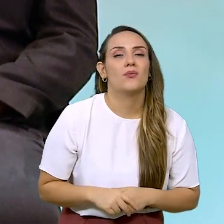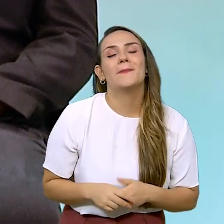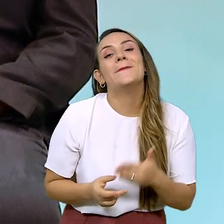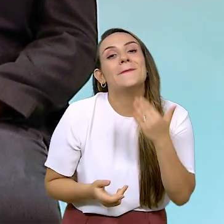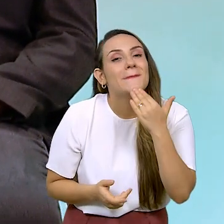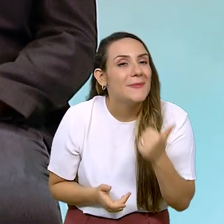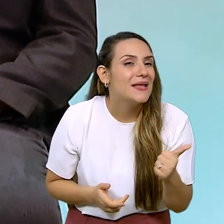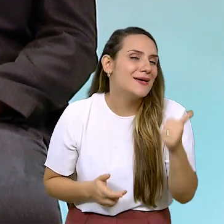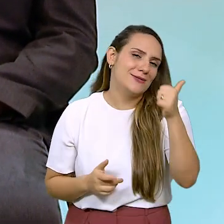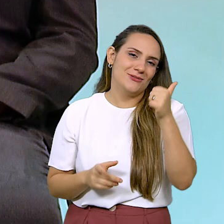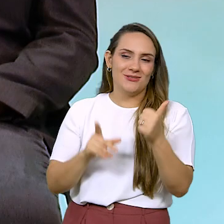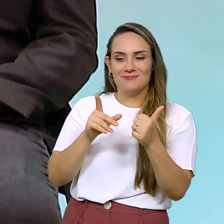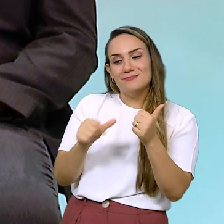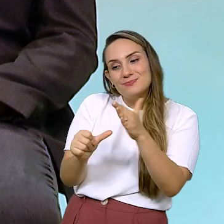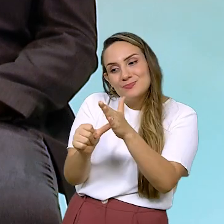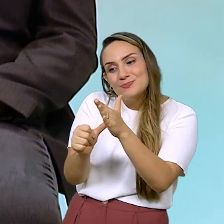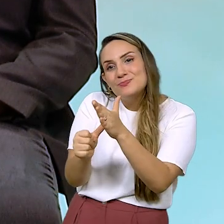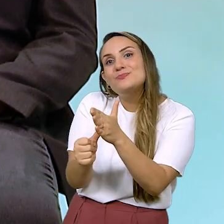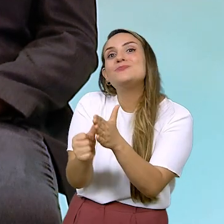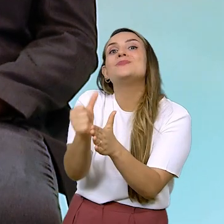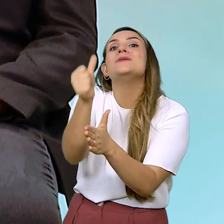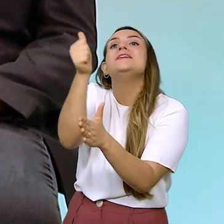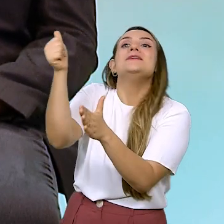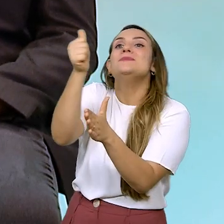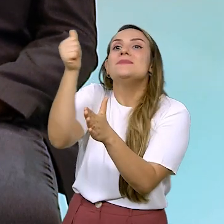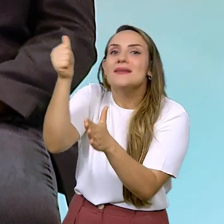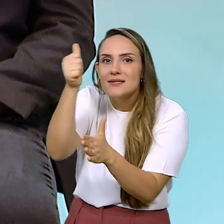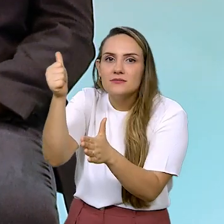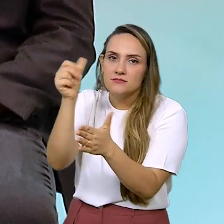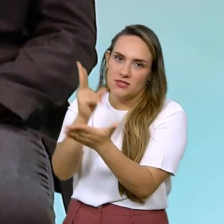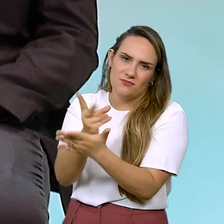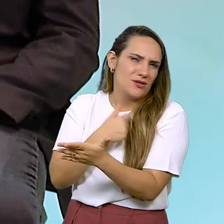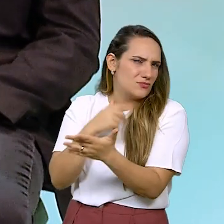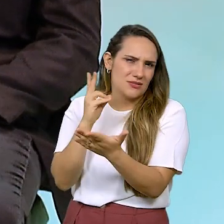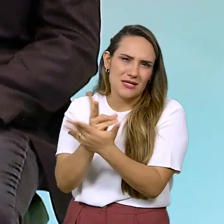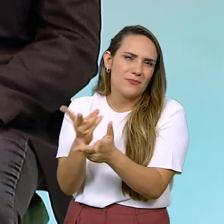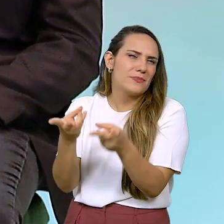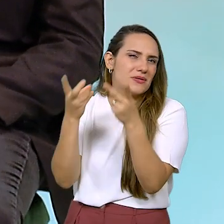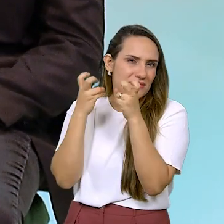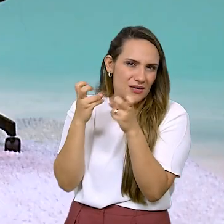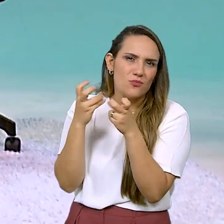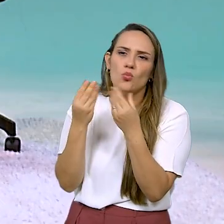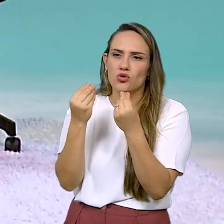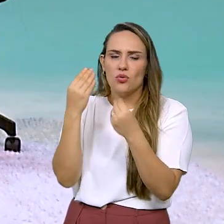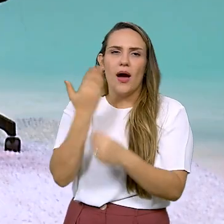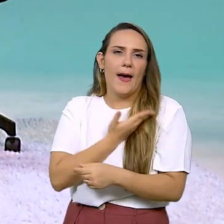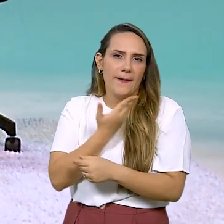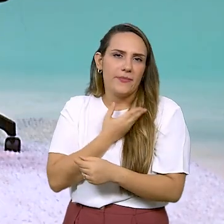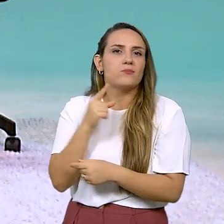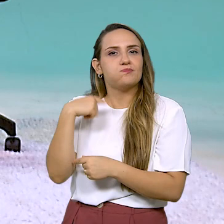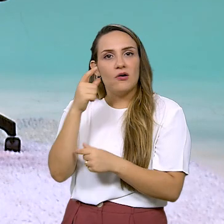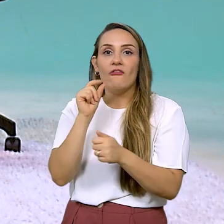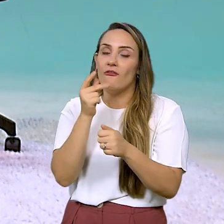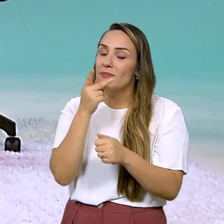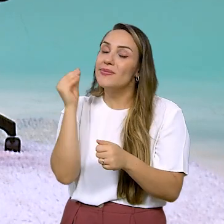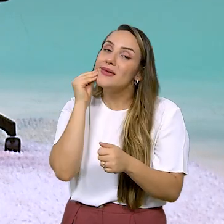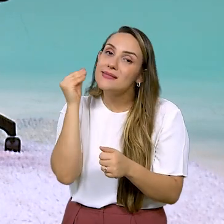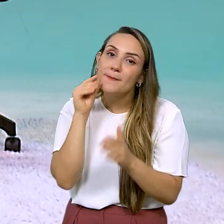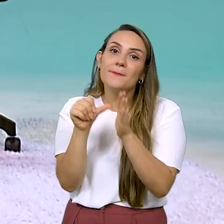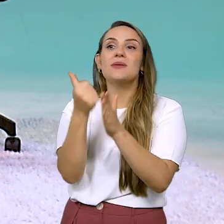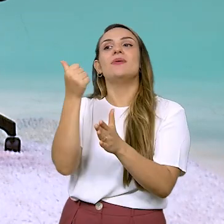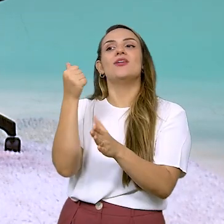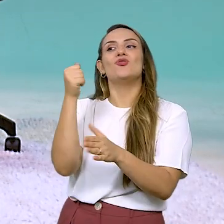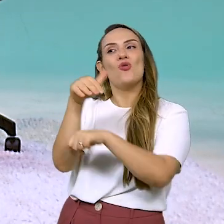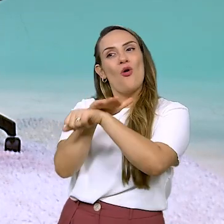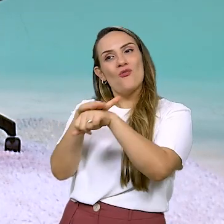Então, basicamente o que eu recomendaria, ou o que eu vejo mais colegas também fazendo, é sempre na via administrativa,